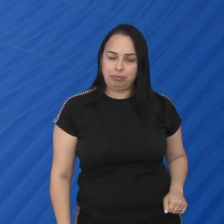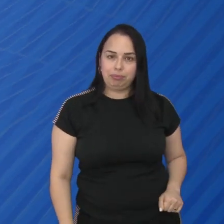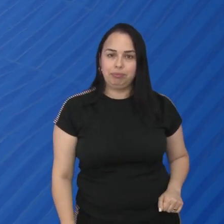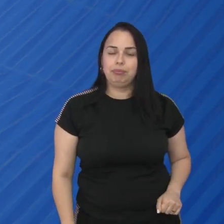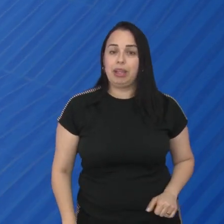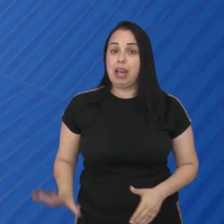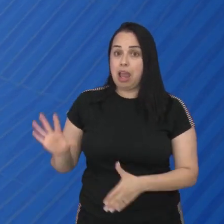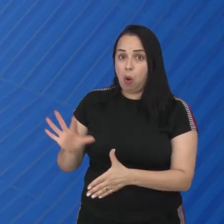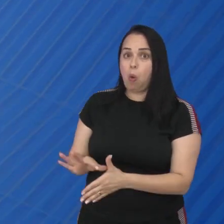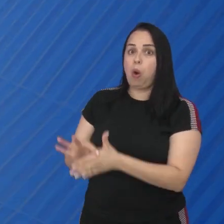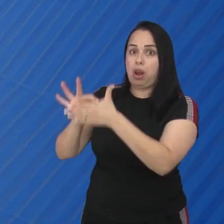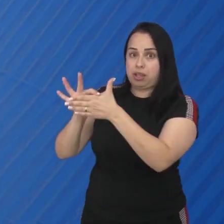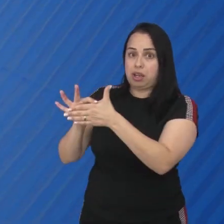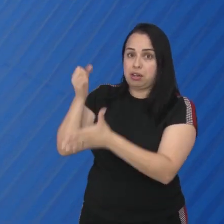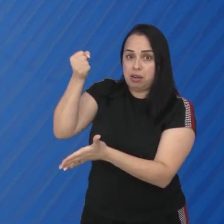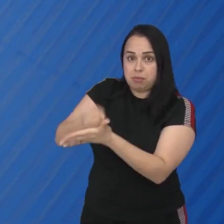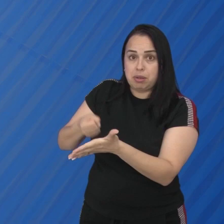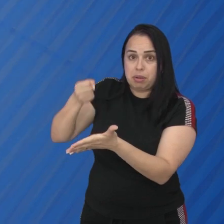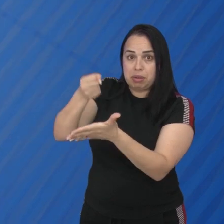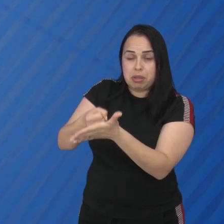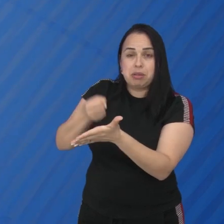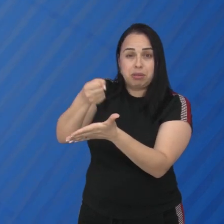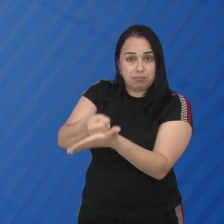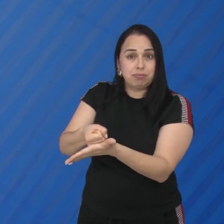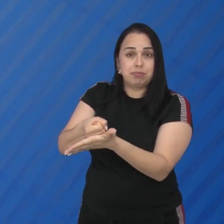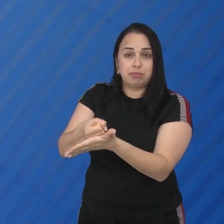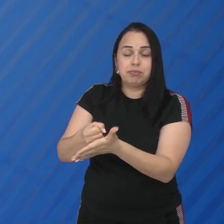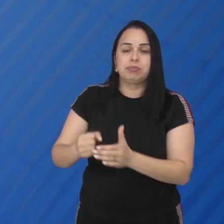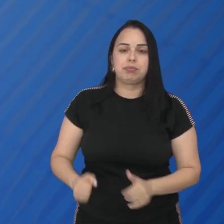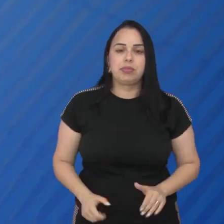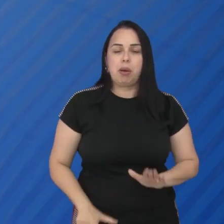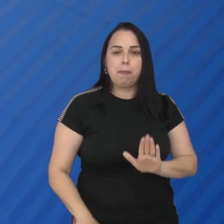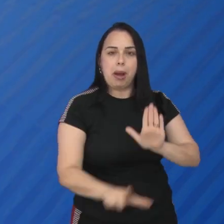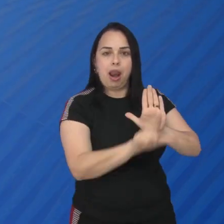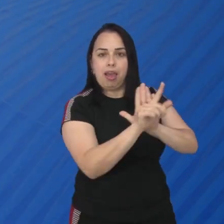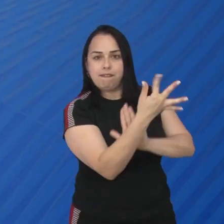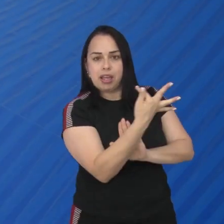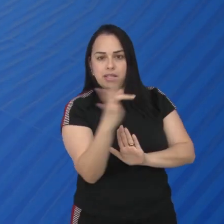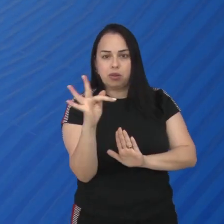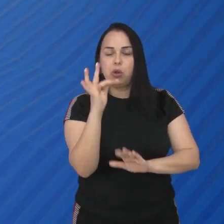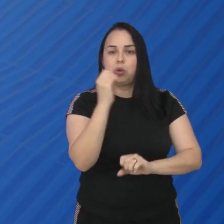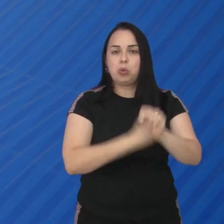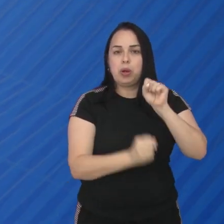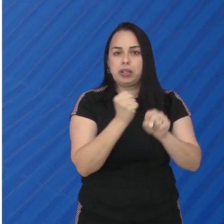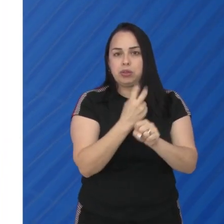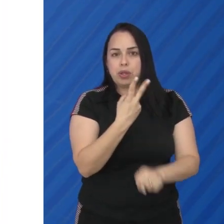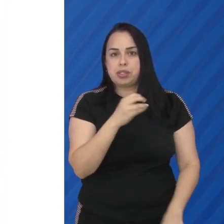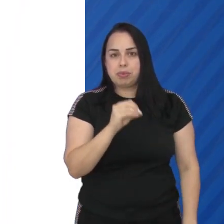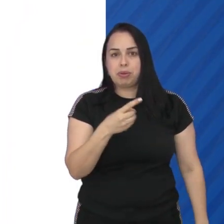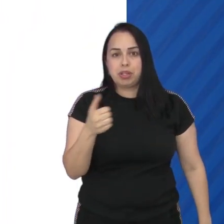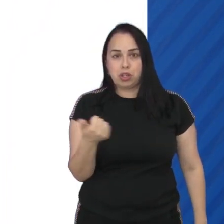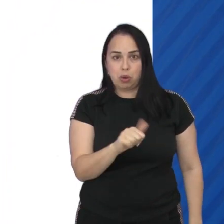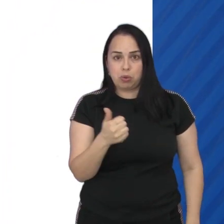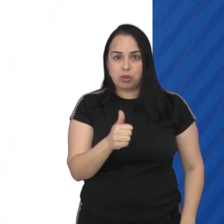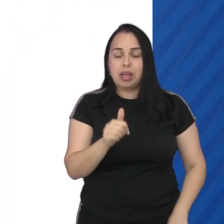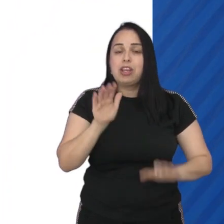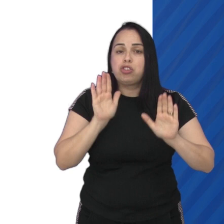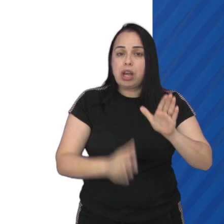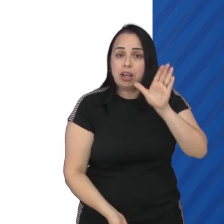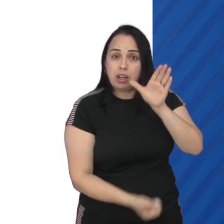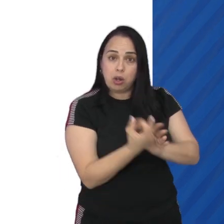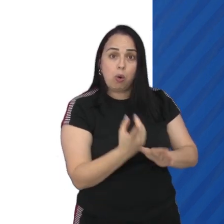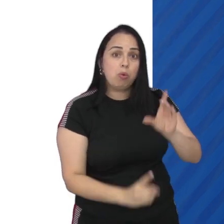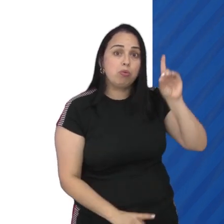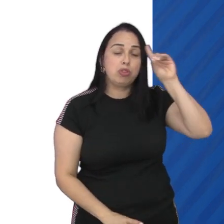dos Palmares, líder da resistência à escravidão. Uma lei federal de 2011 já